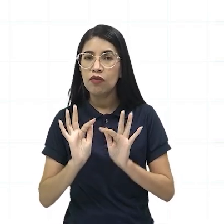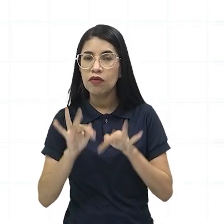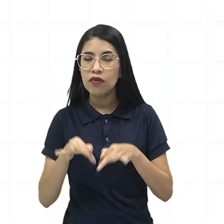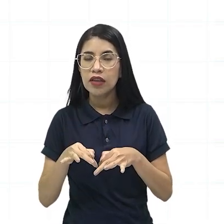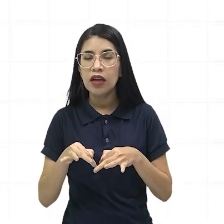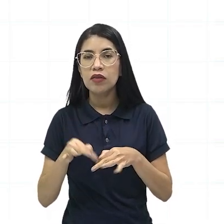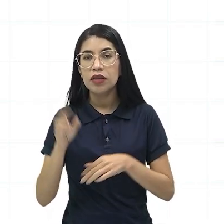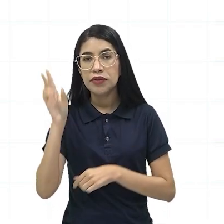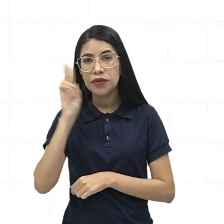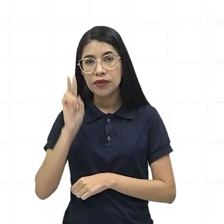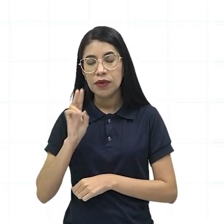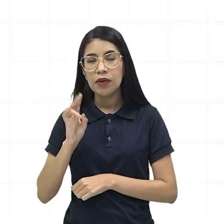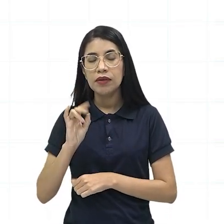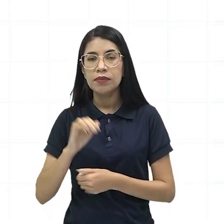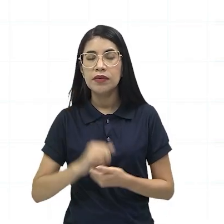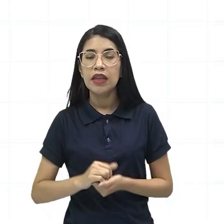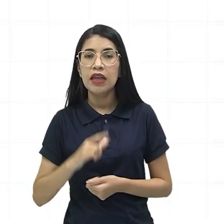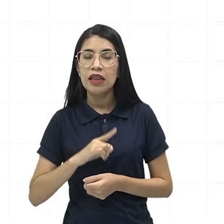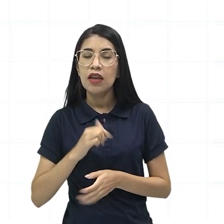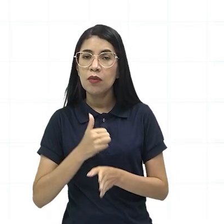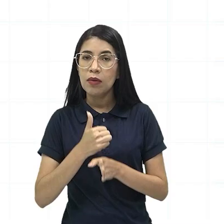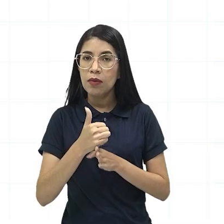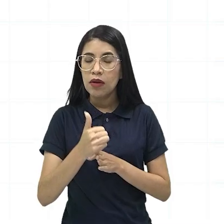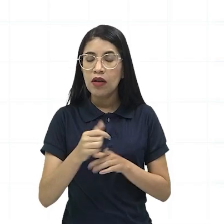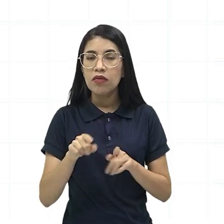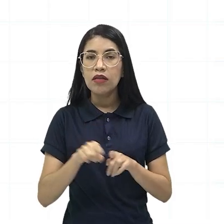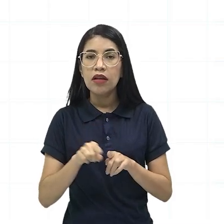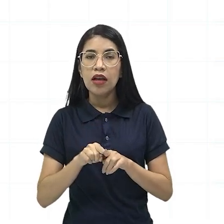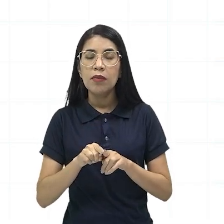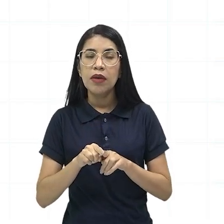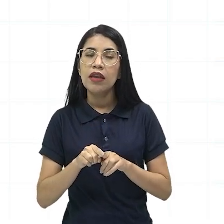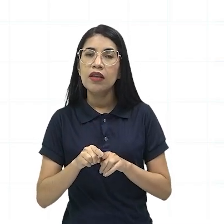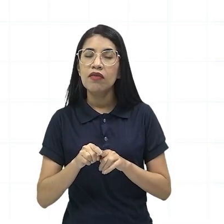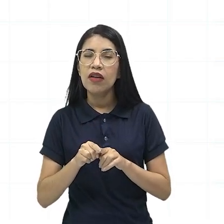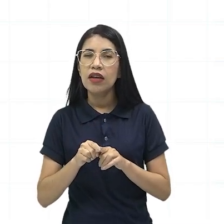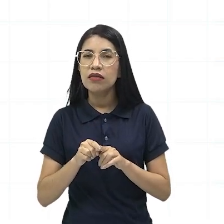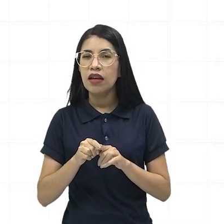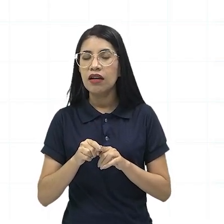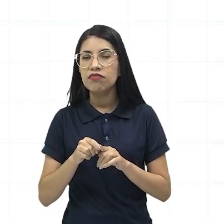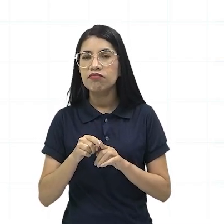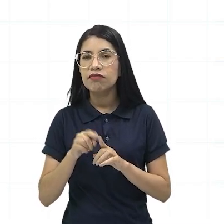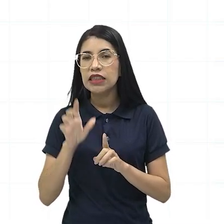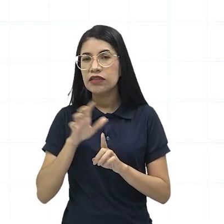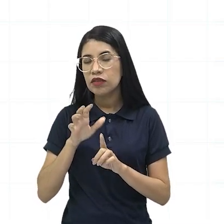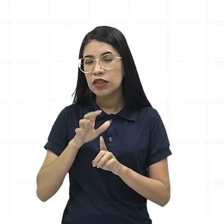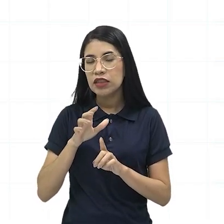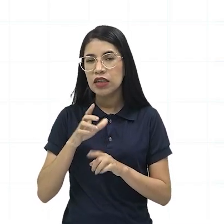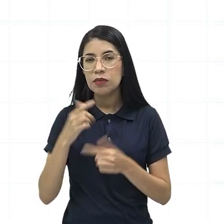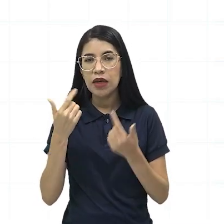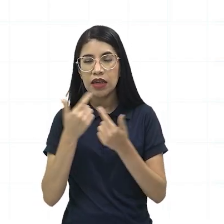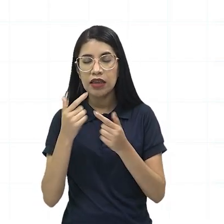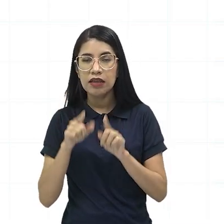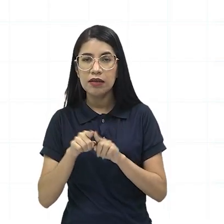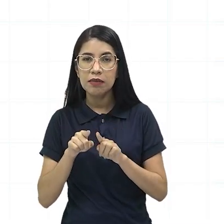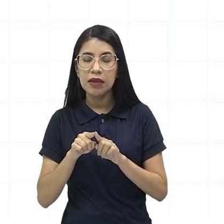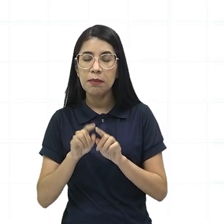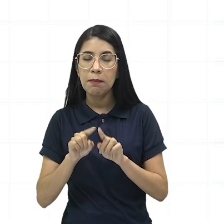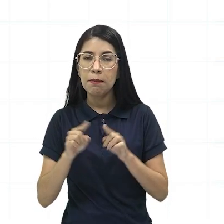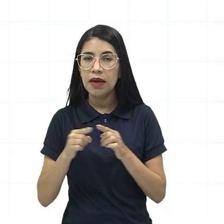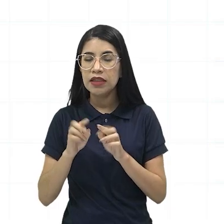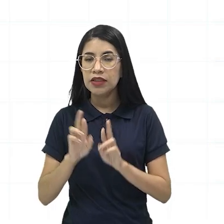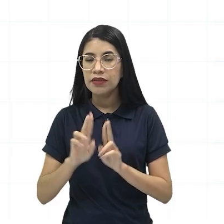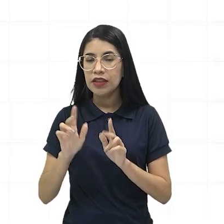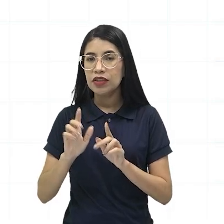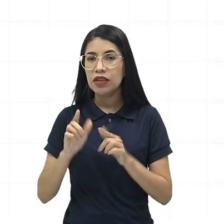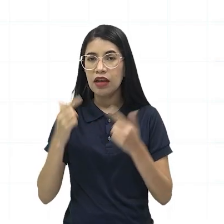crônica, onde a gente vai ter aquela moral e que a gente vai provocar o riso, ou no caso da crônica de aventura, vai resolver uma situação.